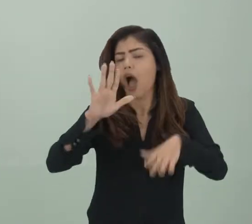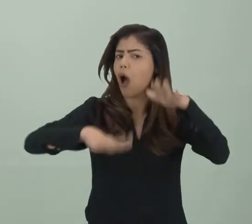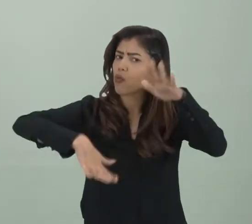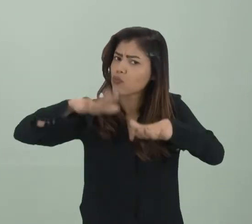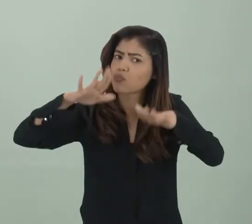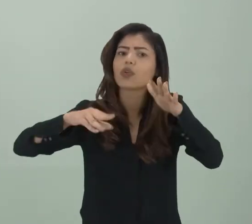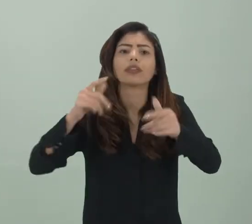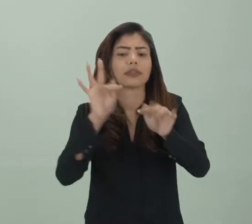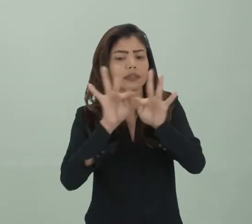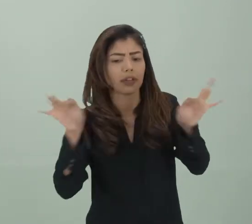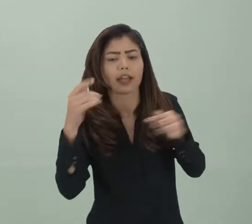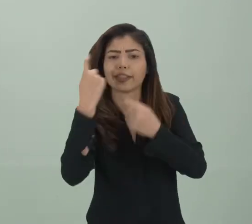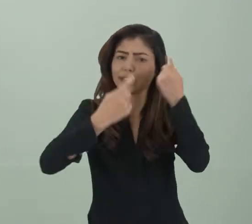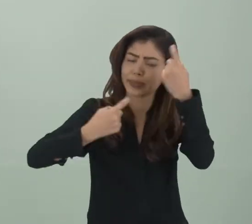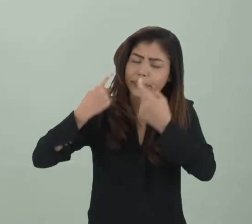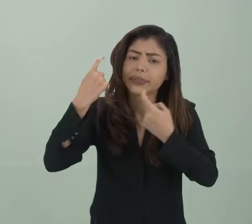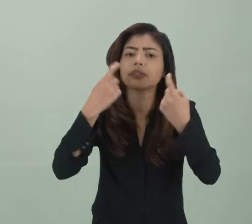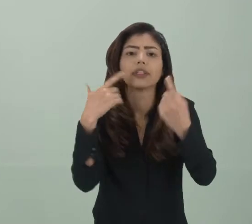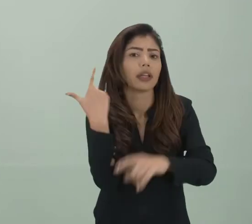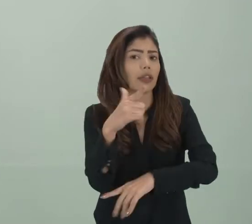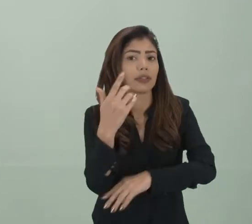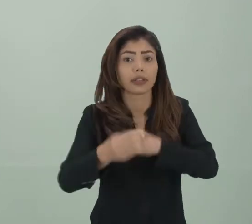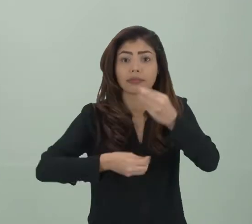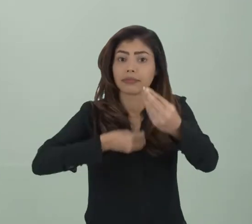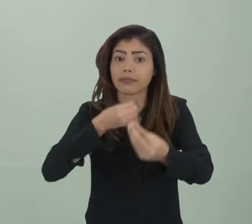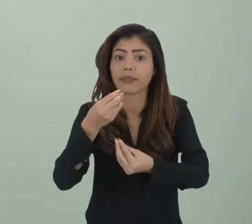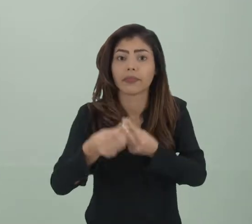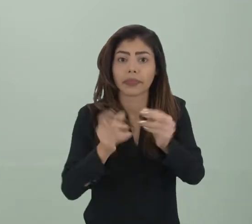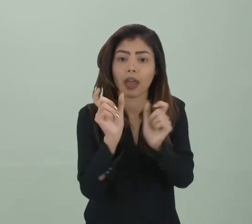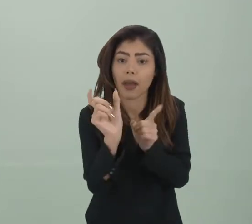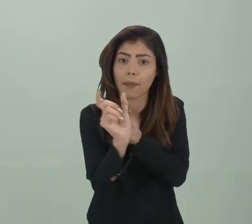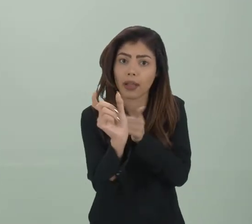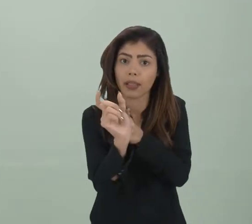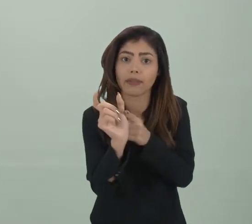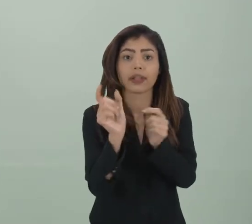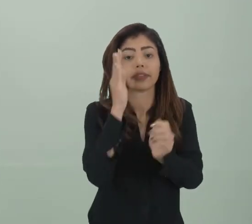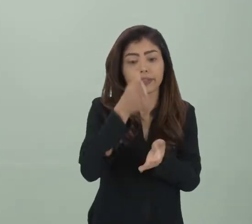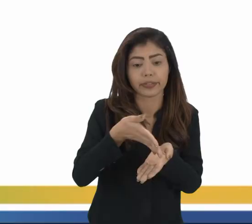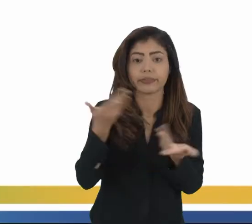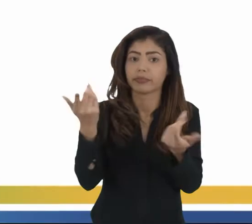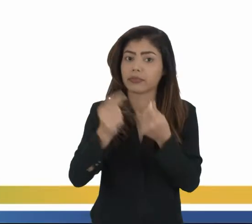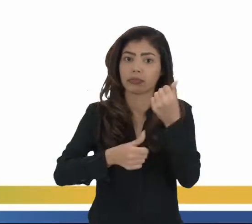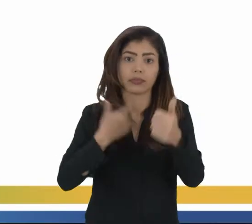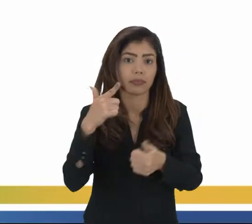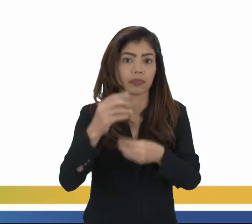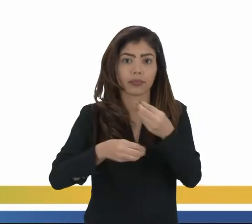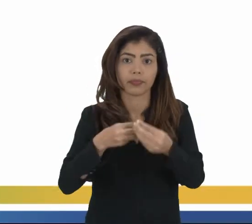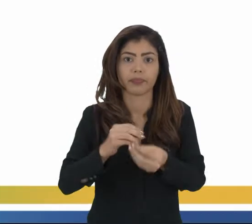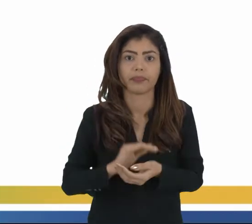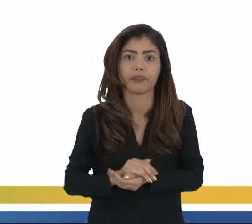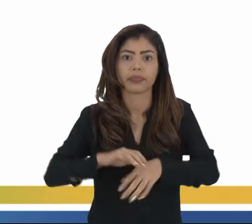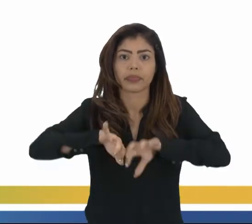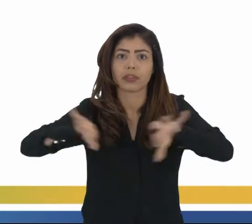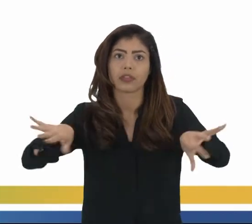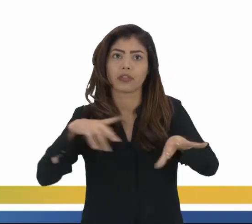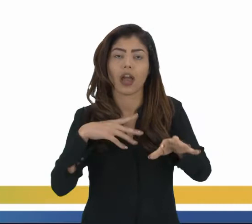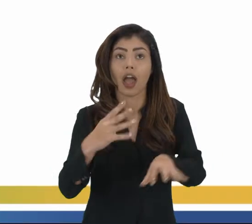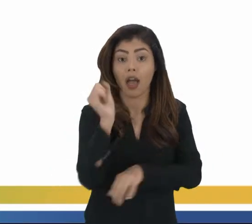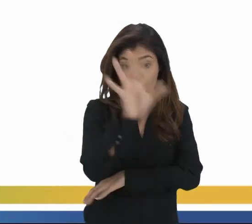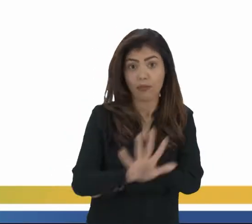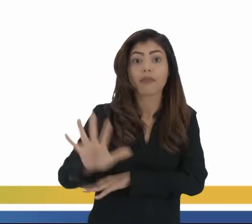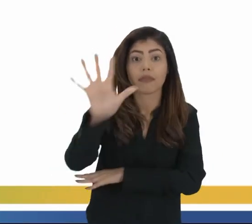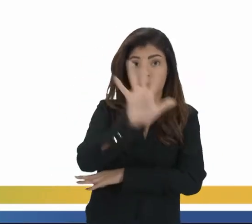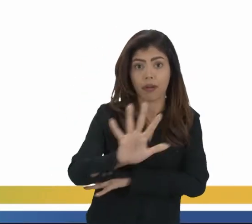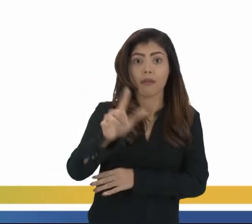frases e algumas expressões, não necessariamente as palavras vão se dividir. Dentro do mapa que está aparecendo aí para